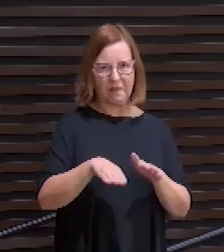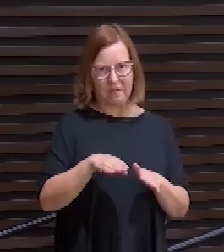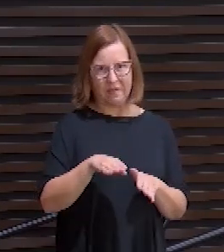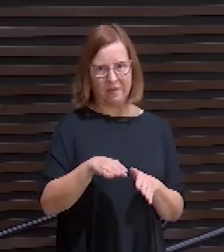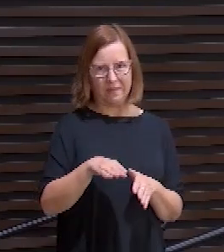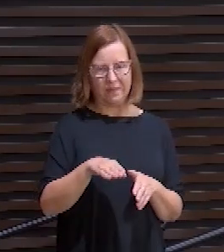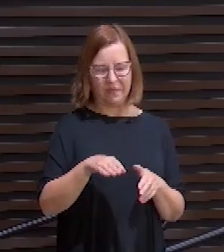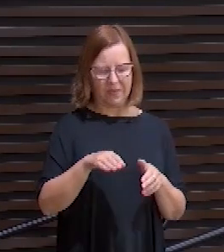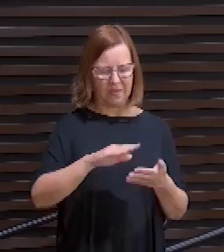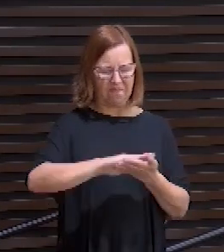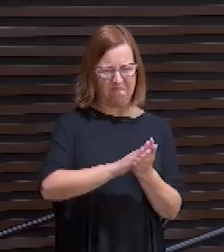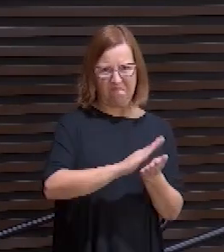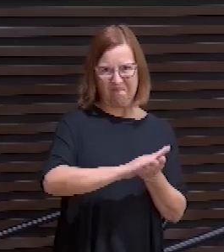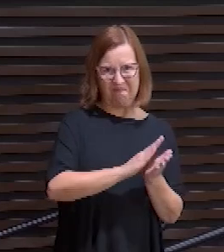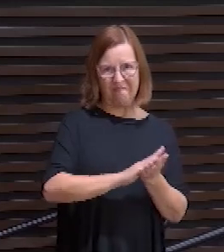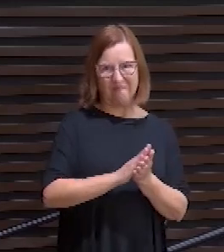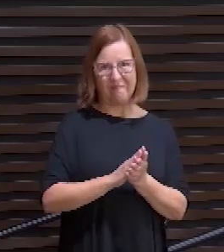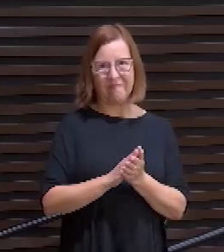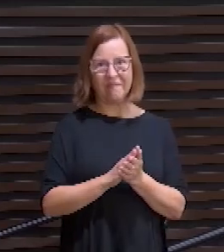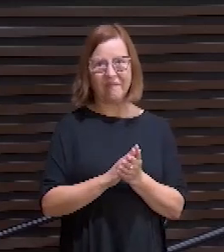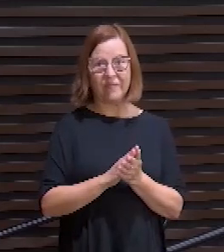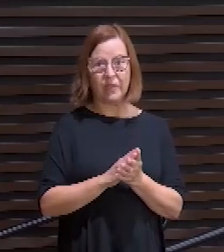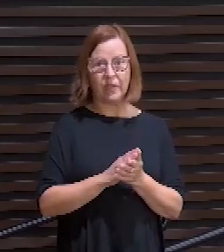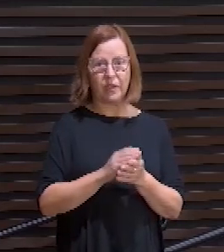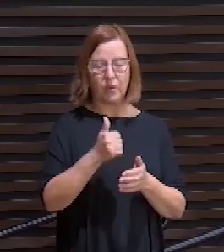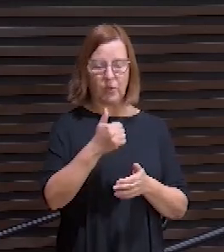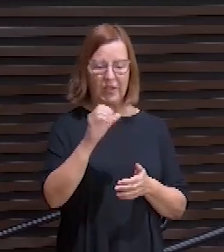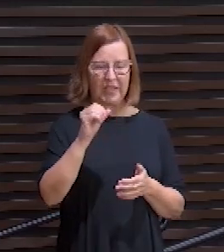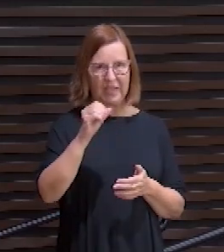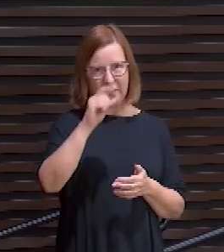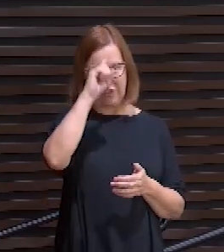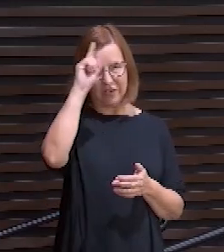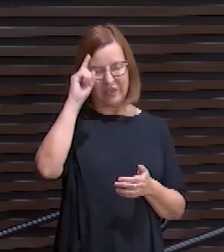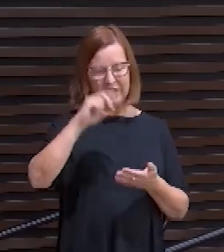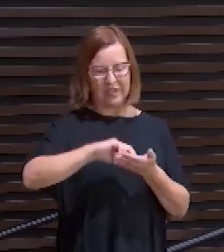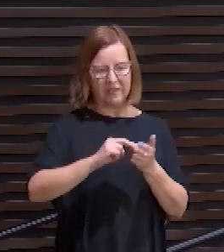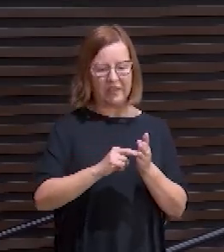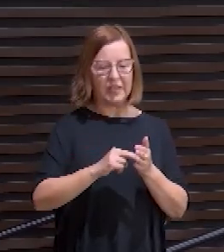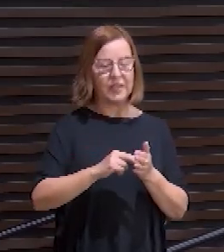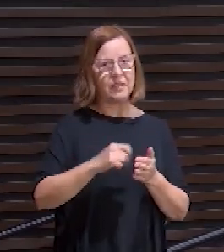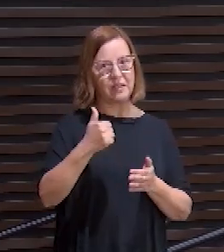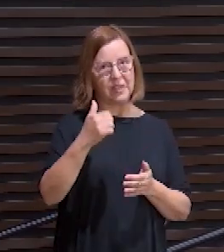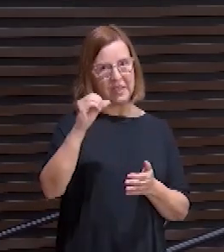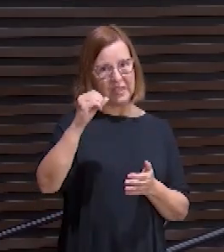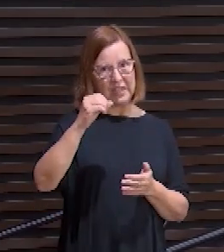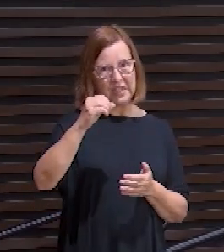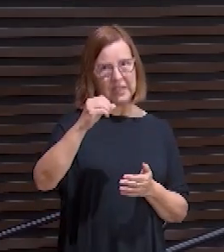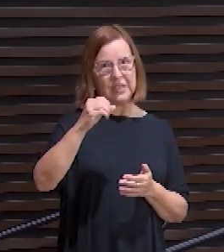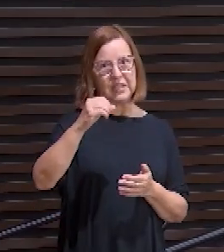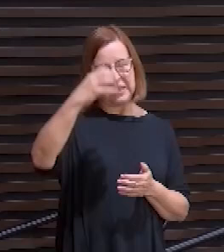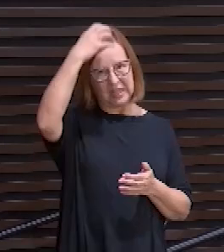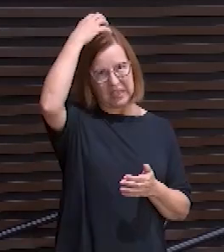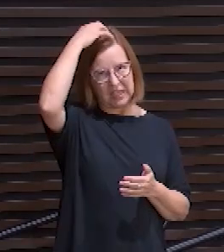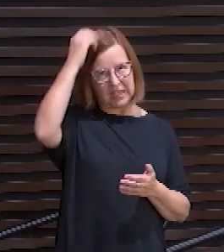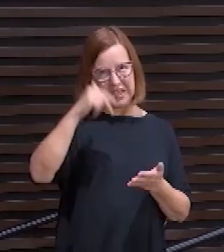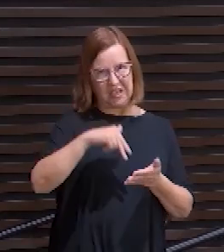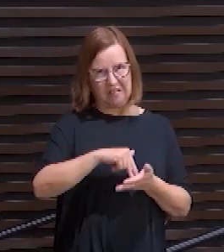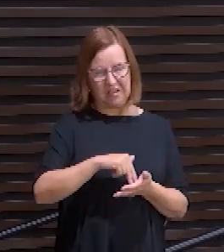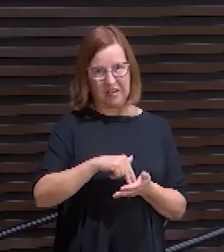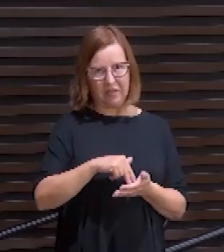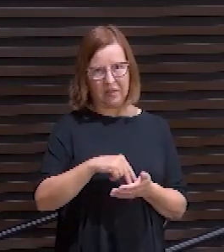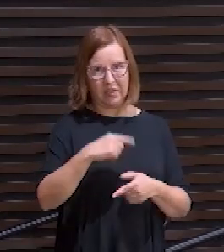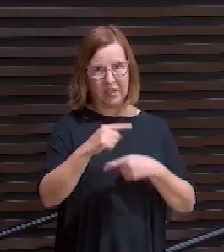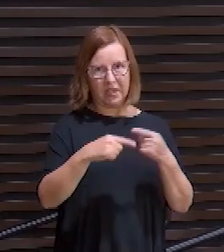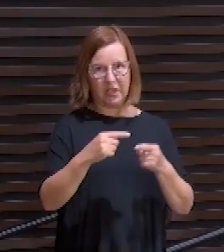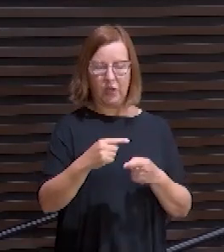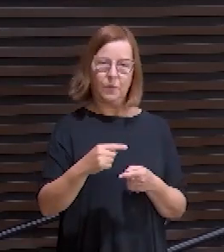fará em pedaços. Os 10 chifres correspondem a 10 reis, que se levantarão daquele mesmo reino, e depois deles se levantará